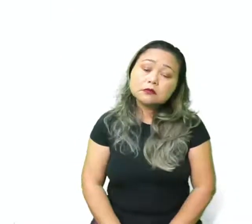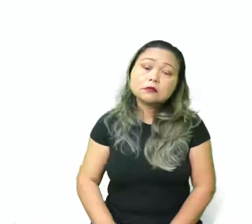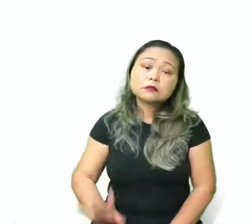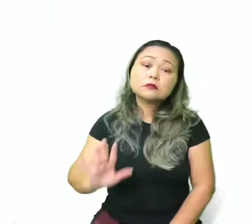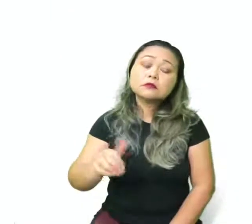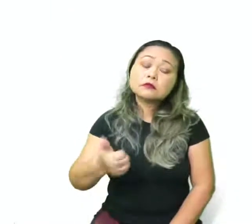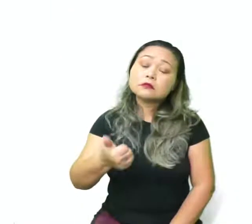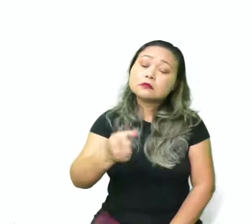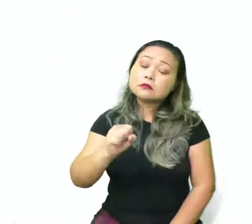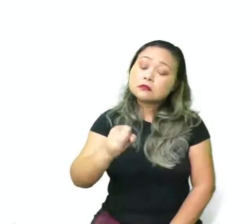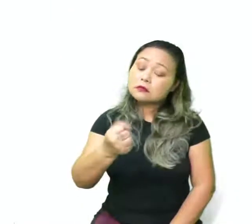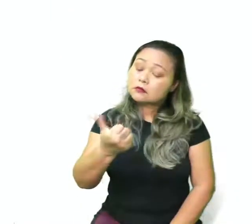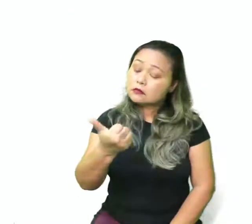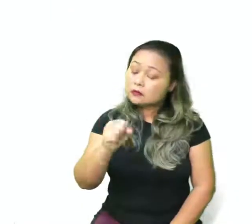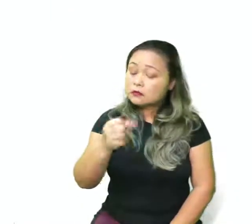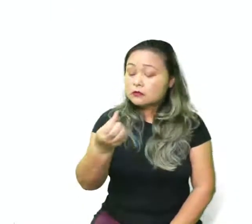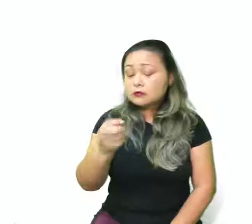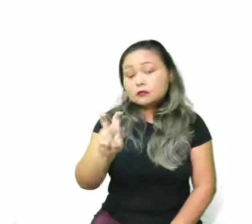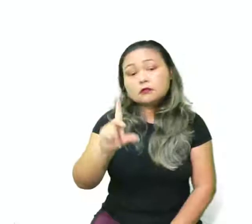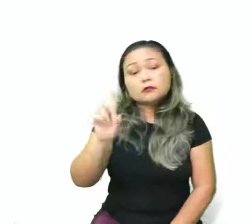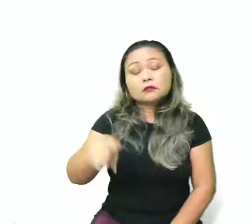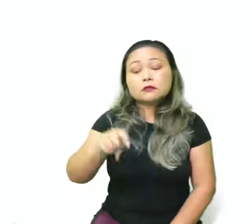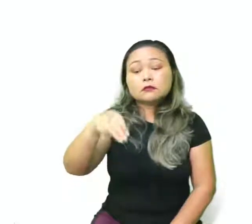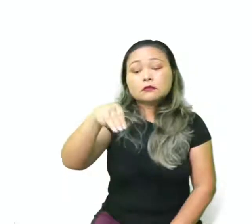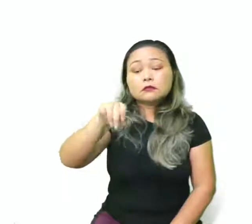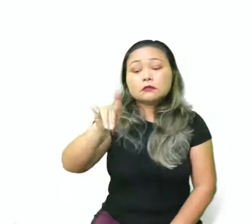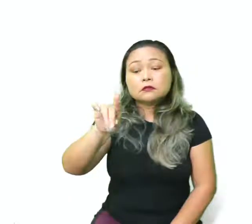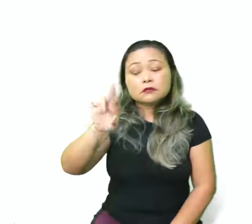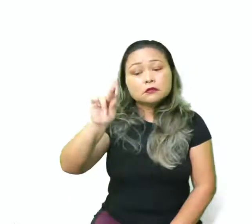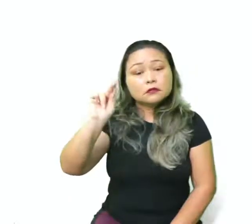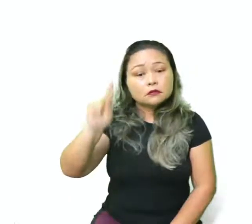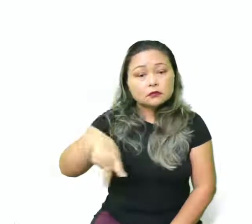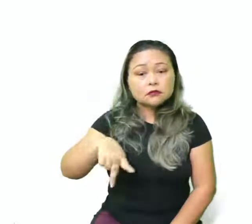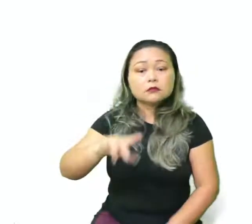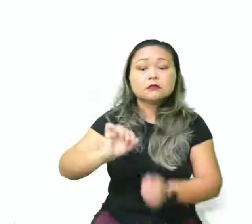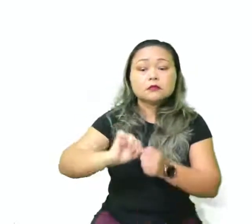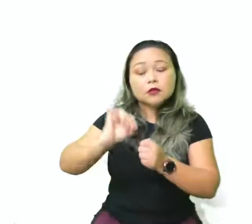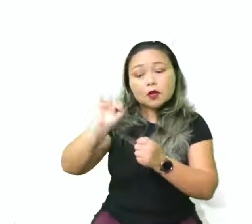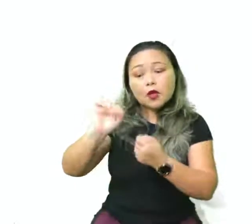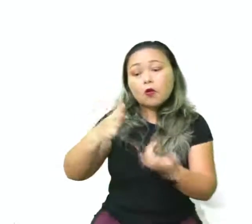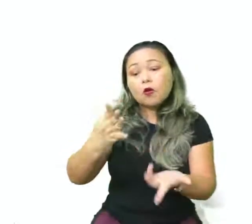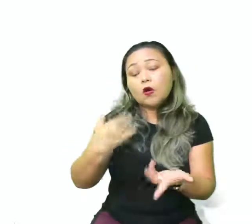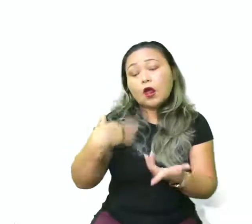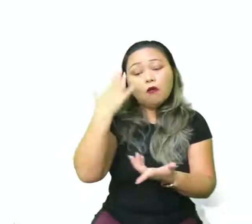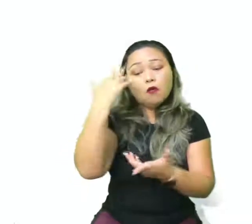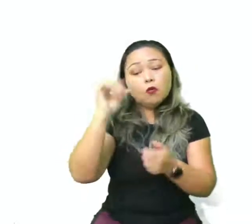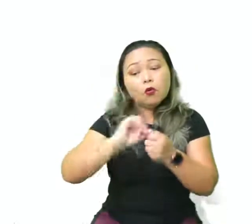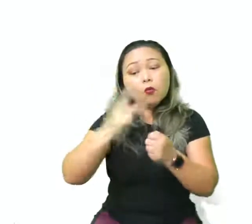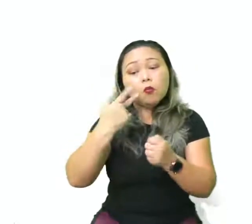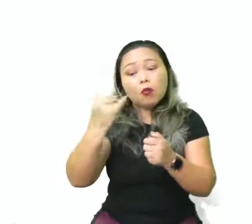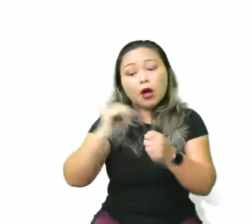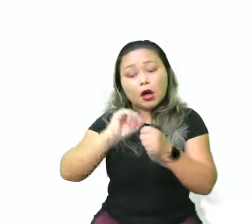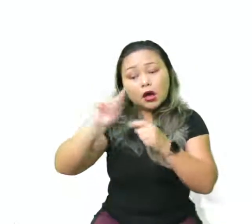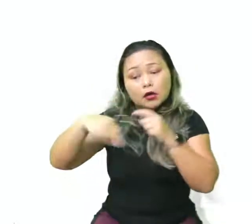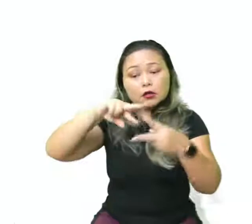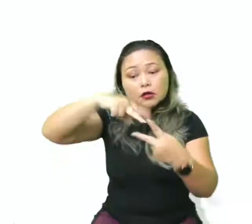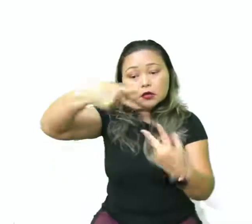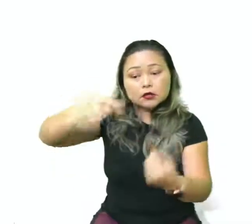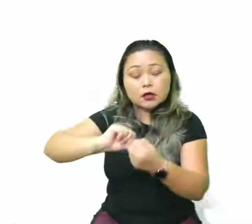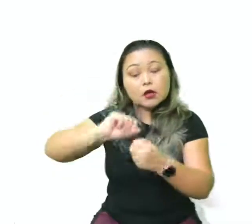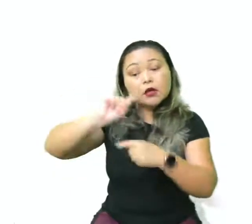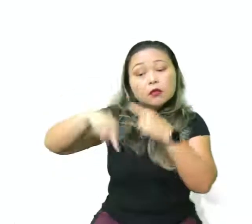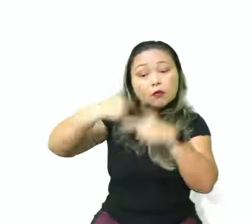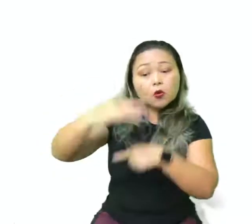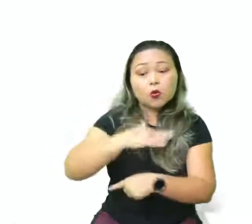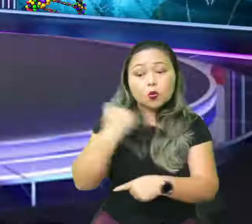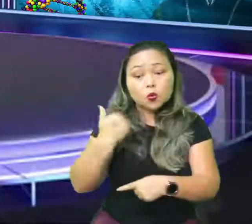Em 1865, Gregor Mendel, conhecido como o pai da genética, isso só foi dado a ele, tá? Depois de falecido.